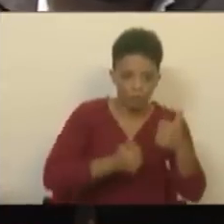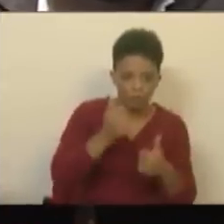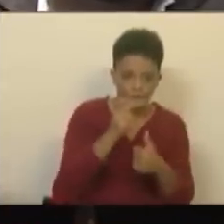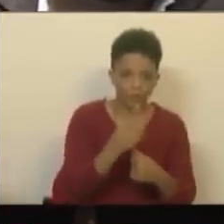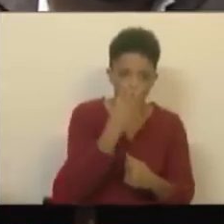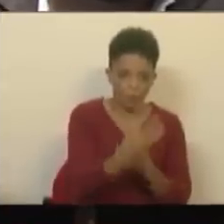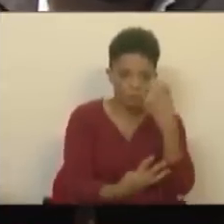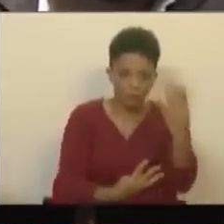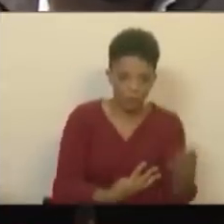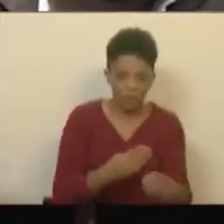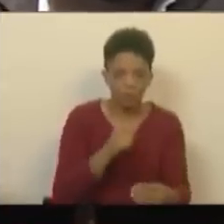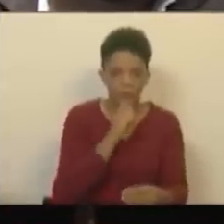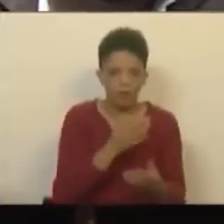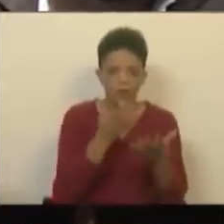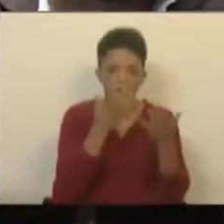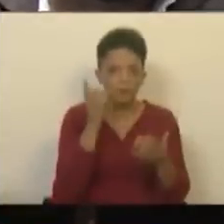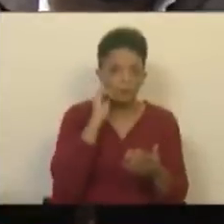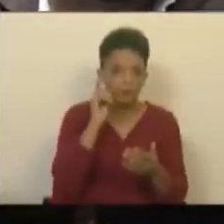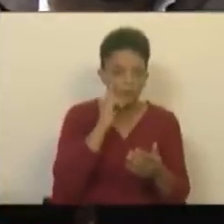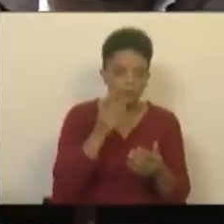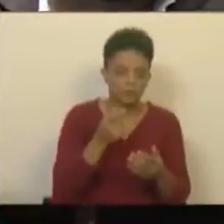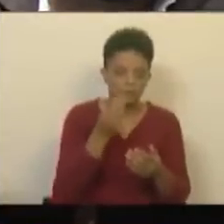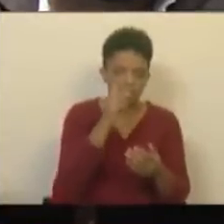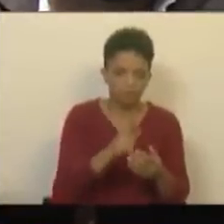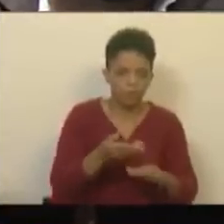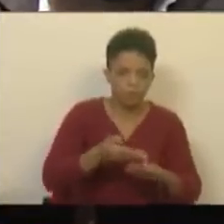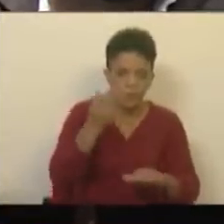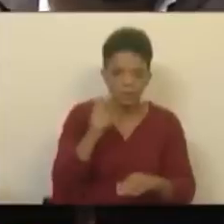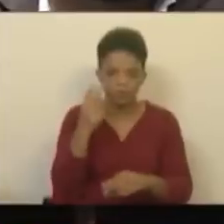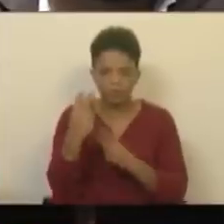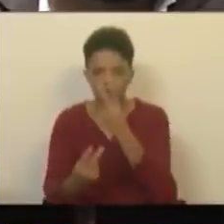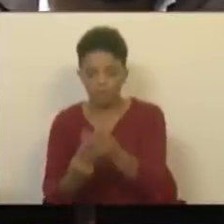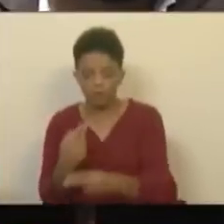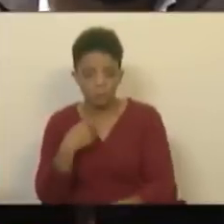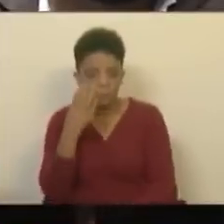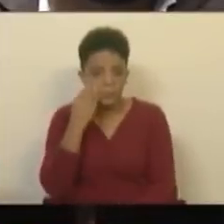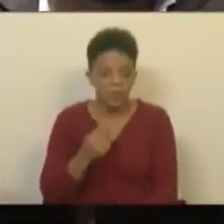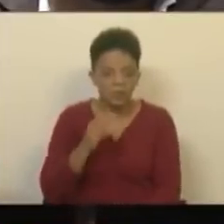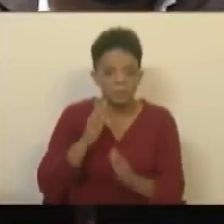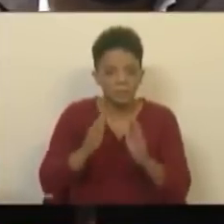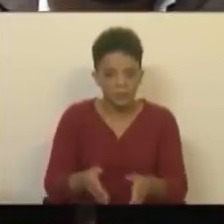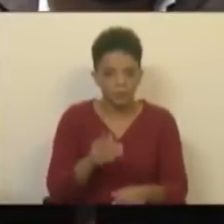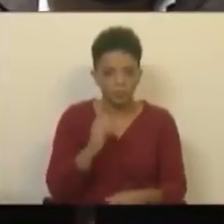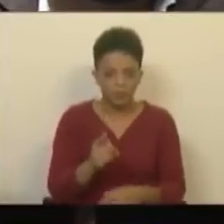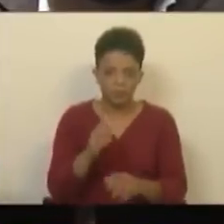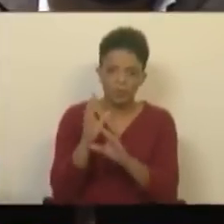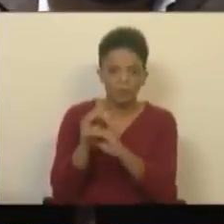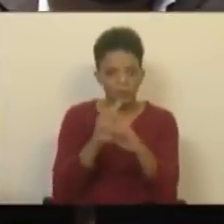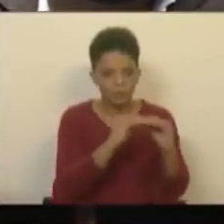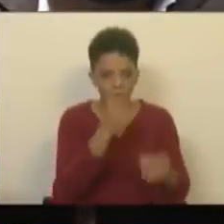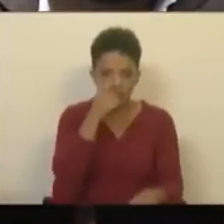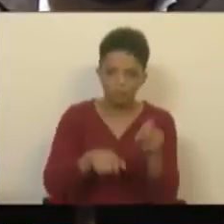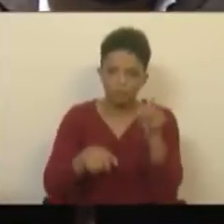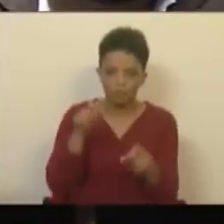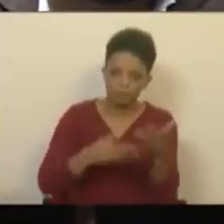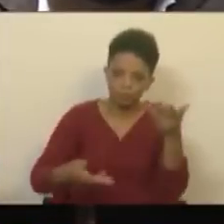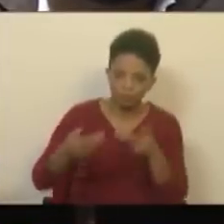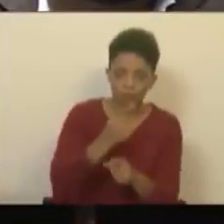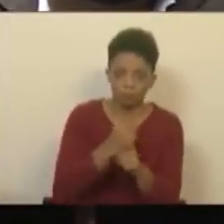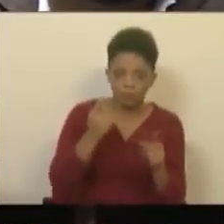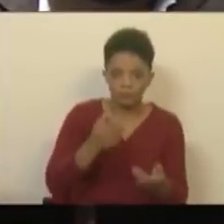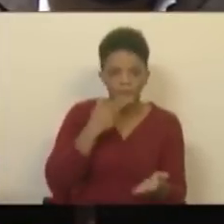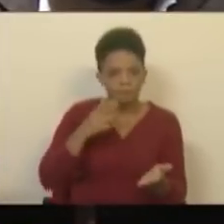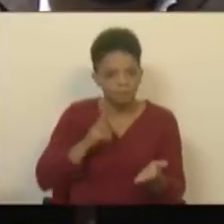quadriáveis e não ter mais peso Que os bienais E eu achava sobretudo que era preciso conversar com as pessoas porque